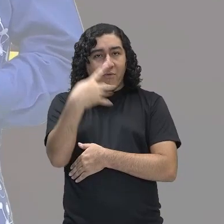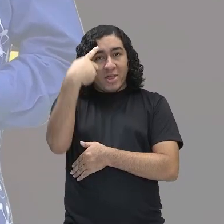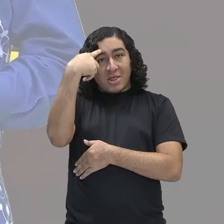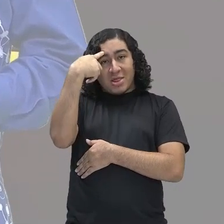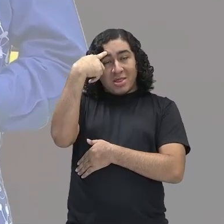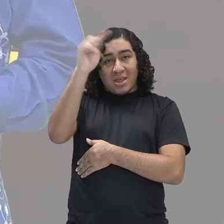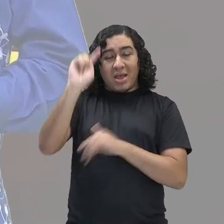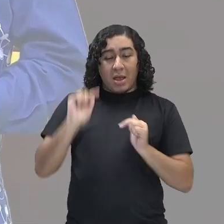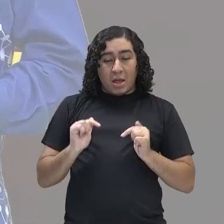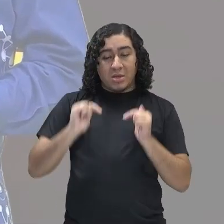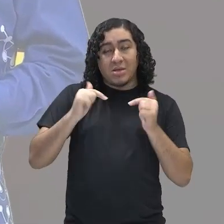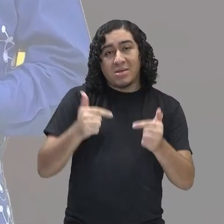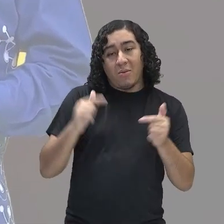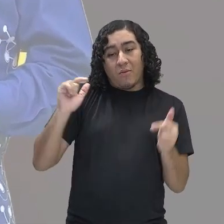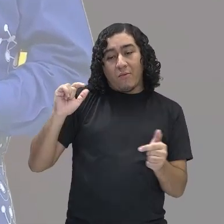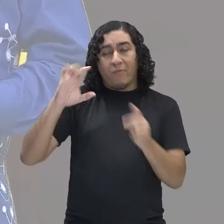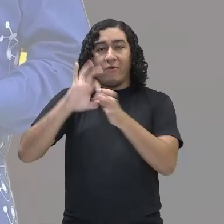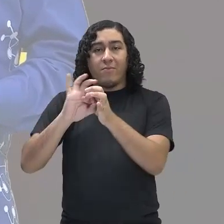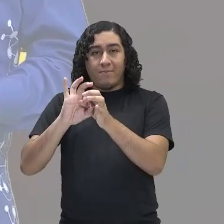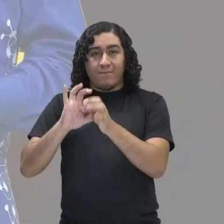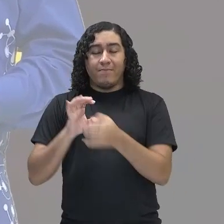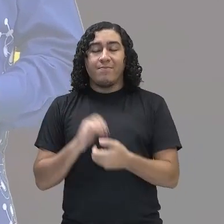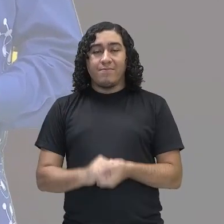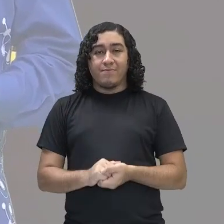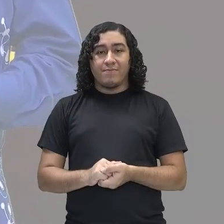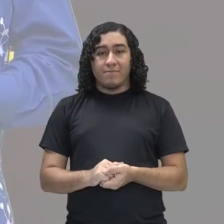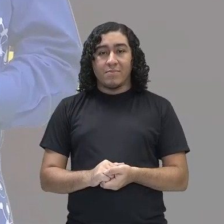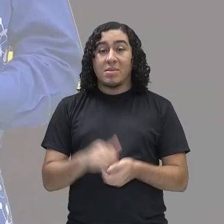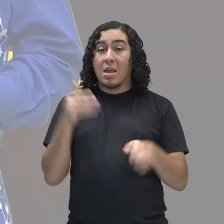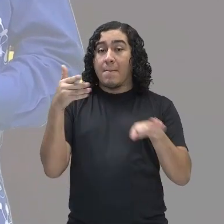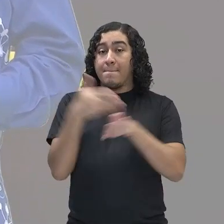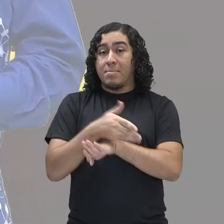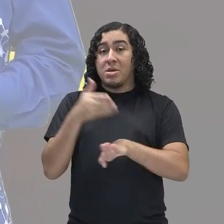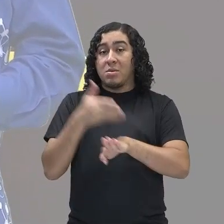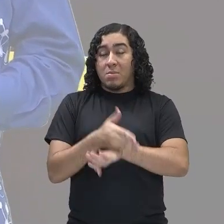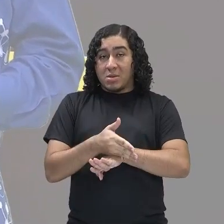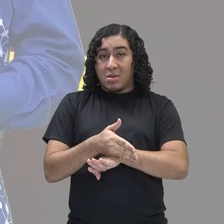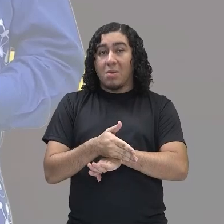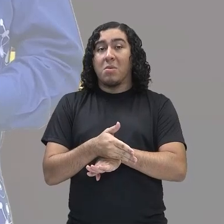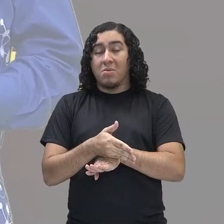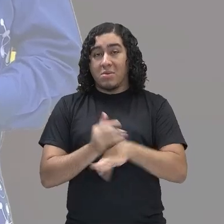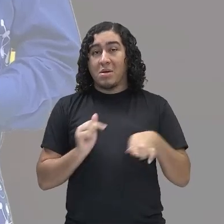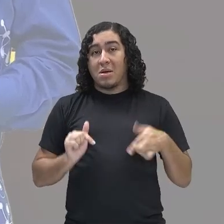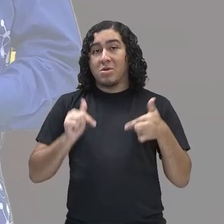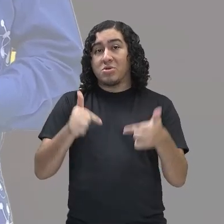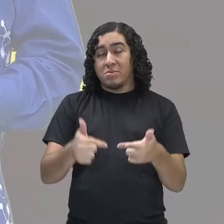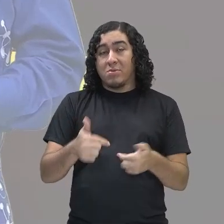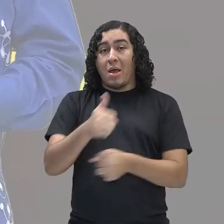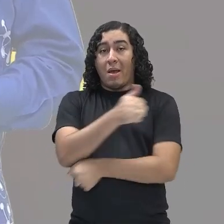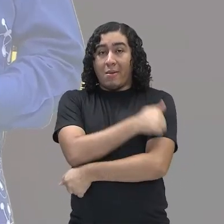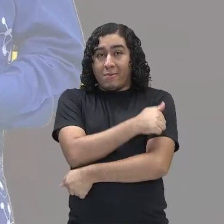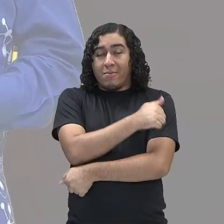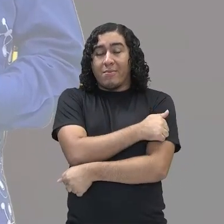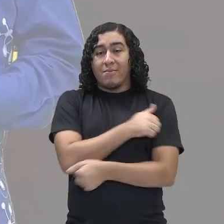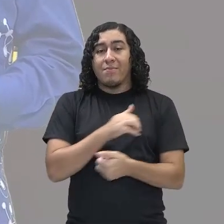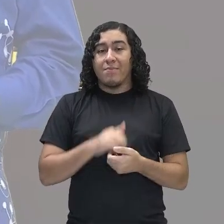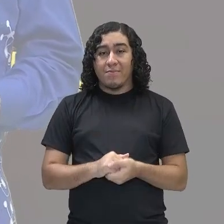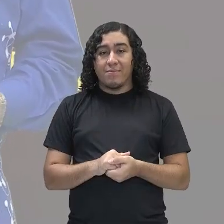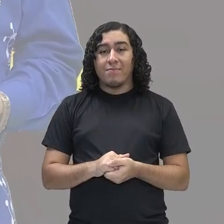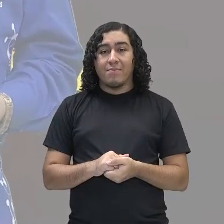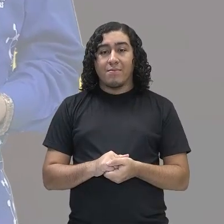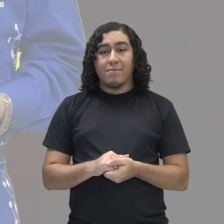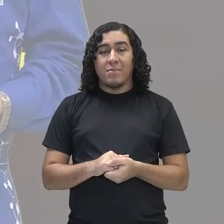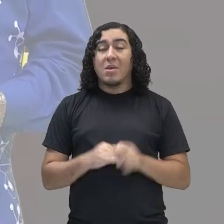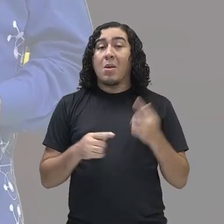ideação da educação contemporânea. É a participação ativa do estudante. Diante do que